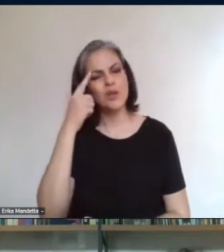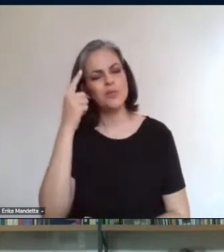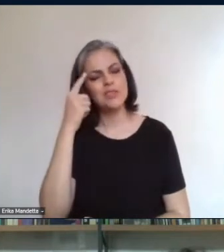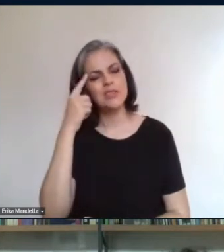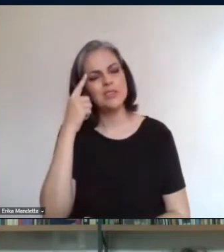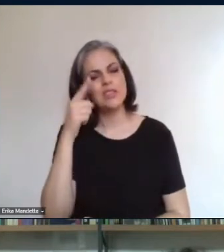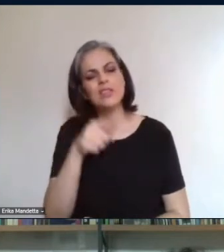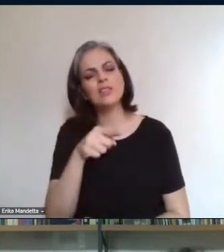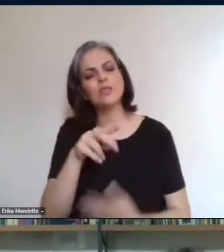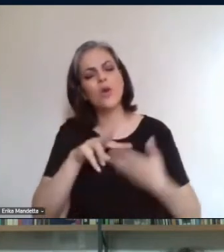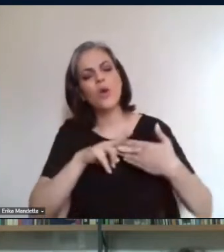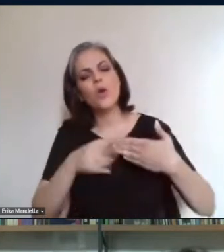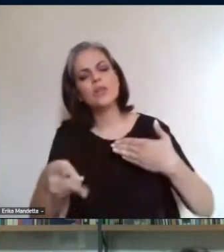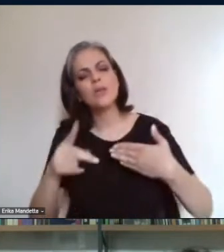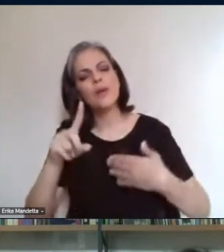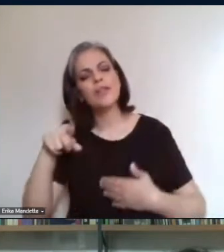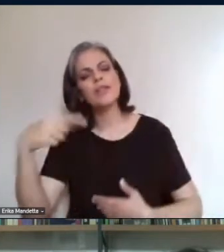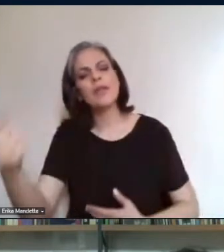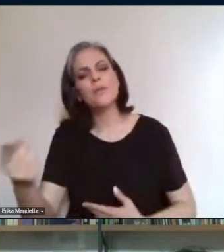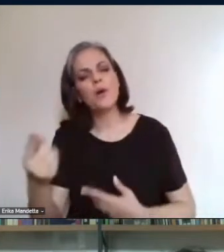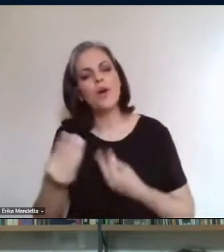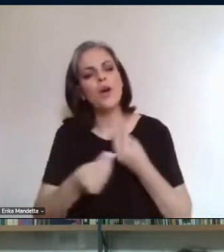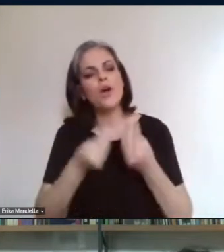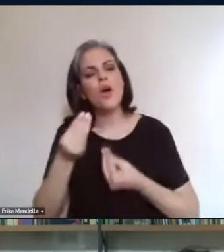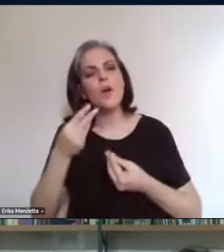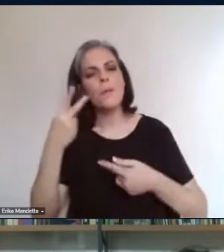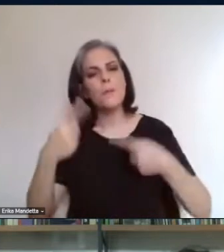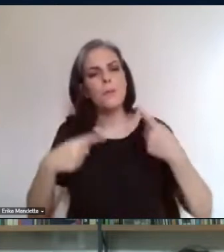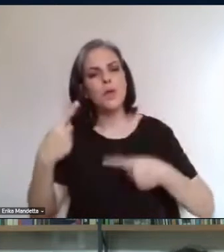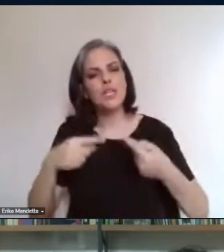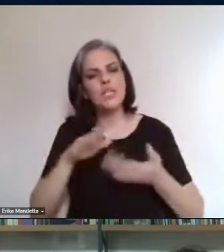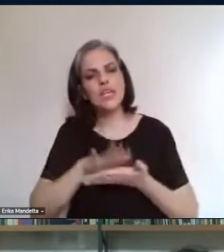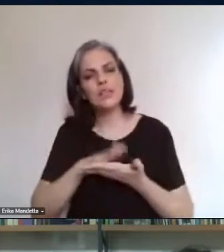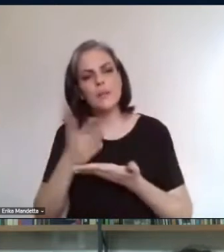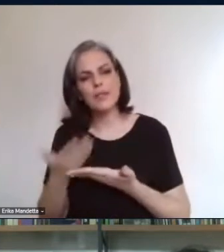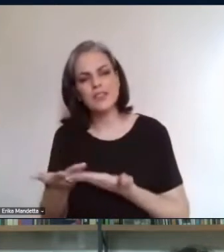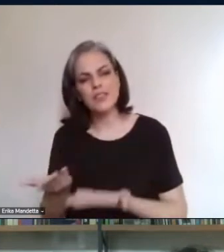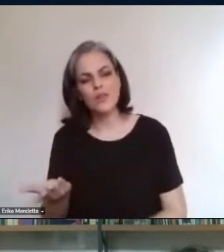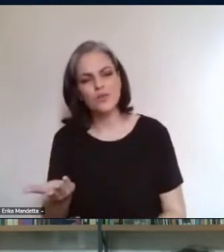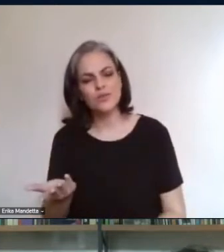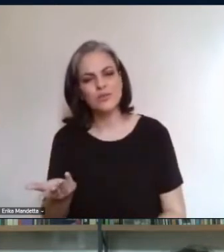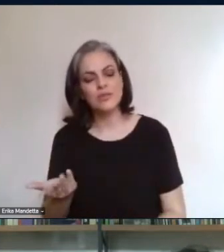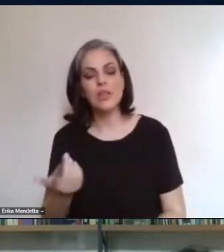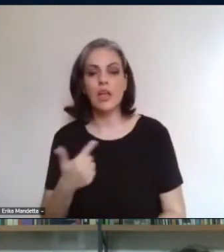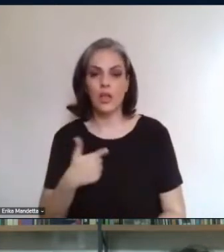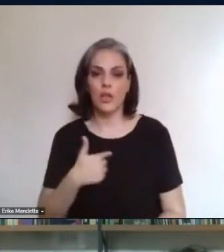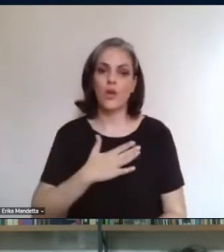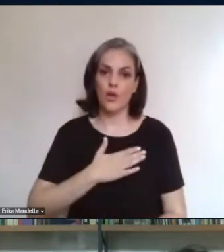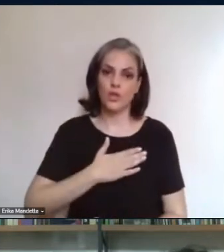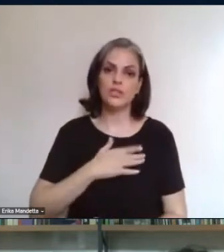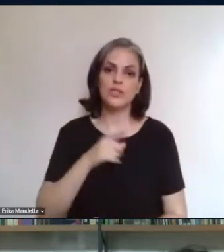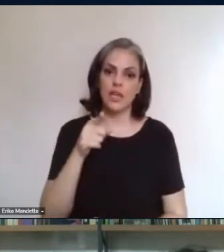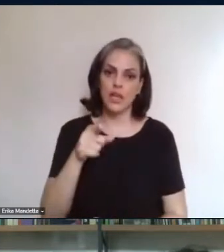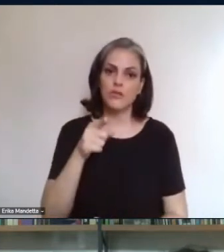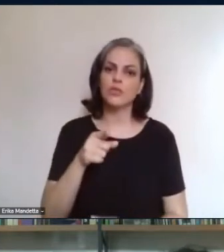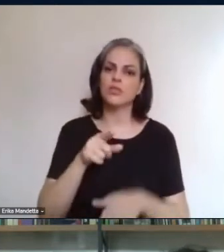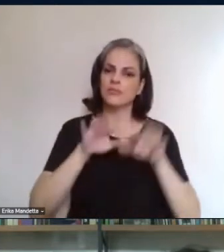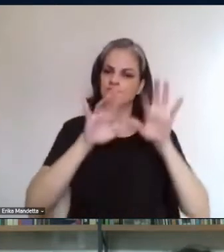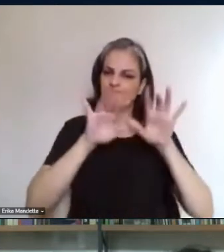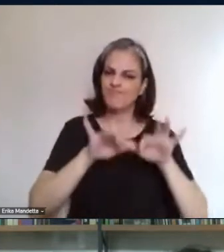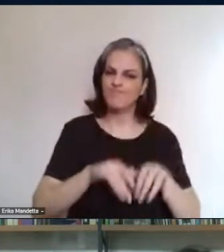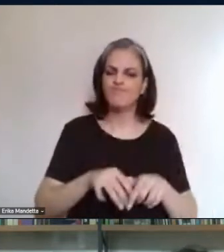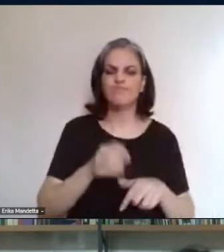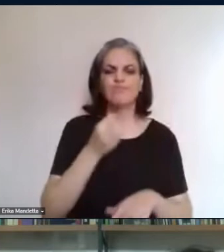disso em termos de políticas de interpretação, eu gostei muito do teu levantamento, eu acho que ele é um